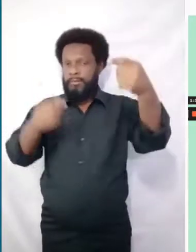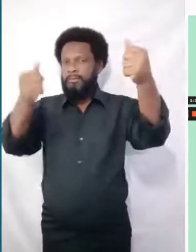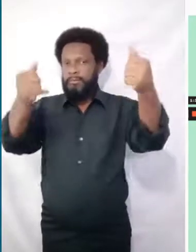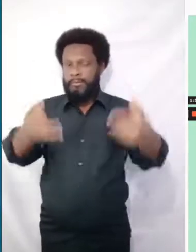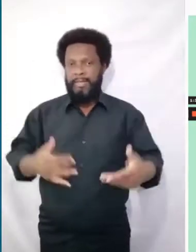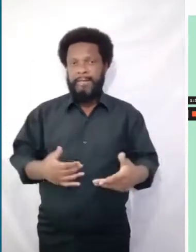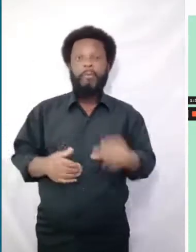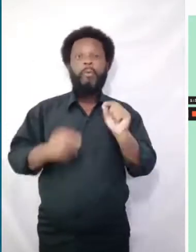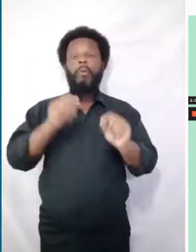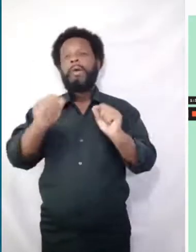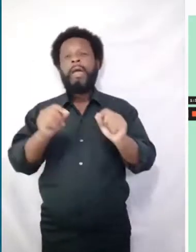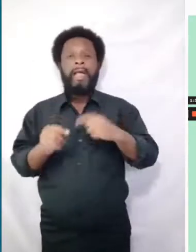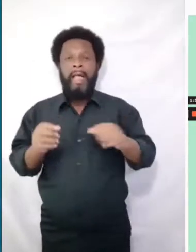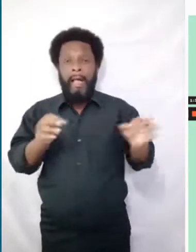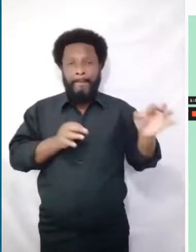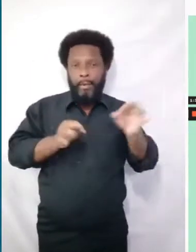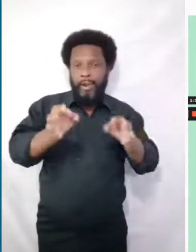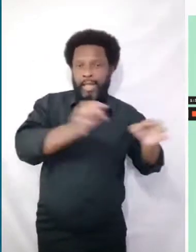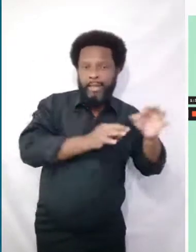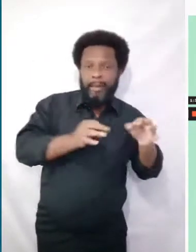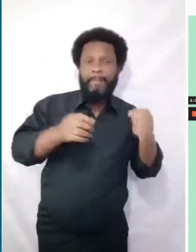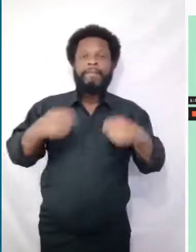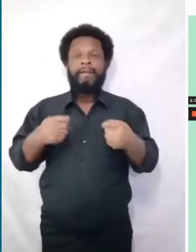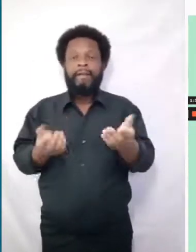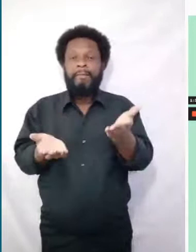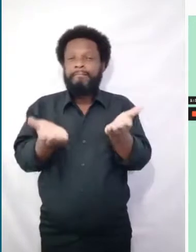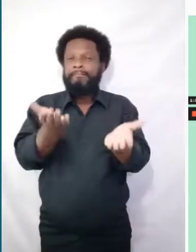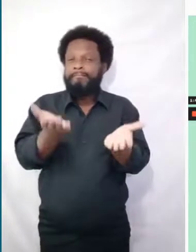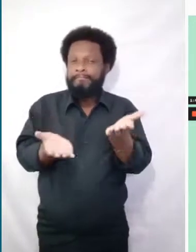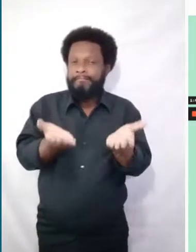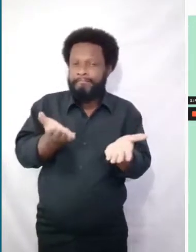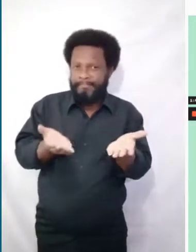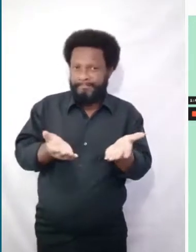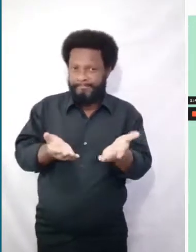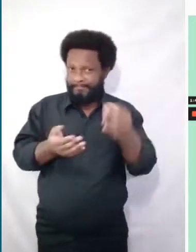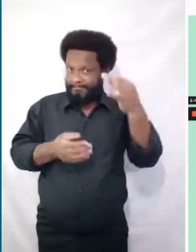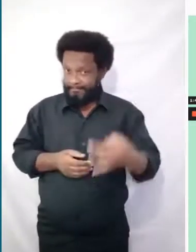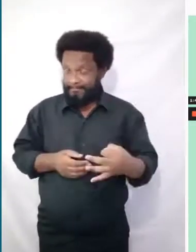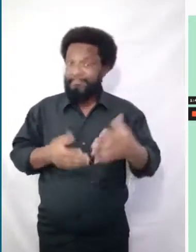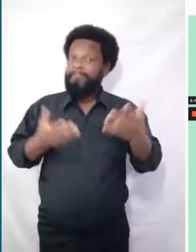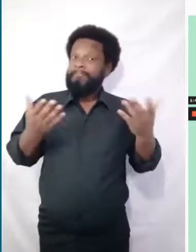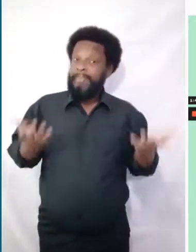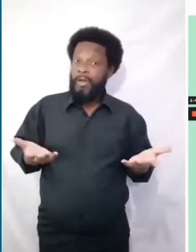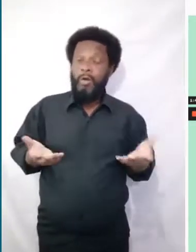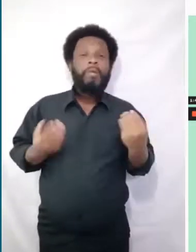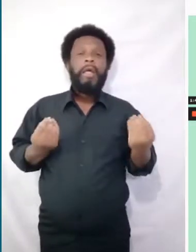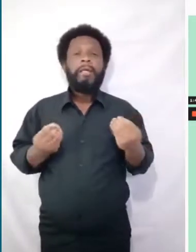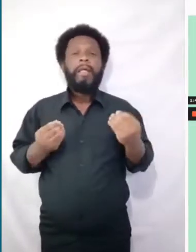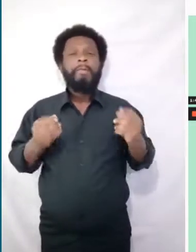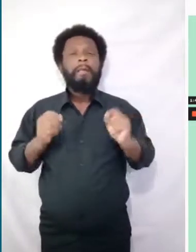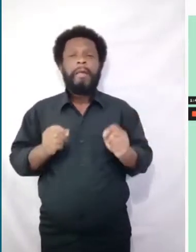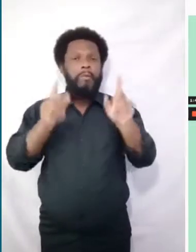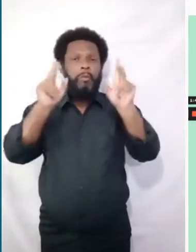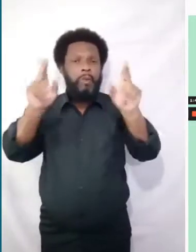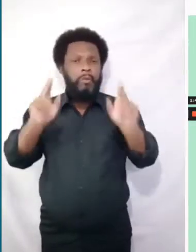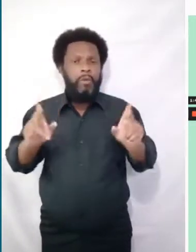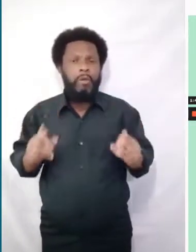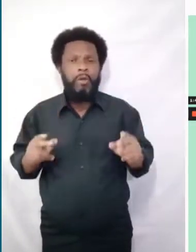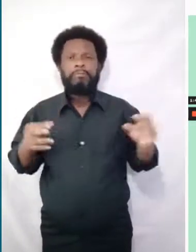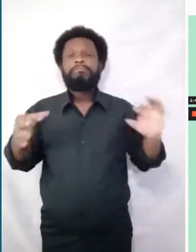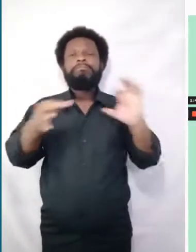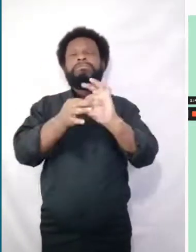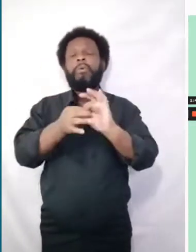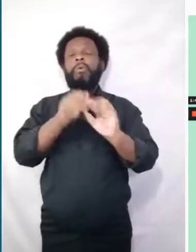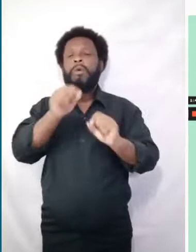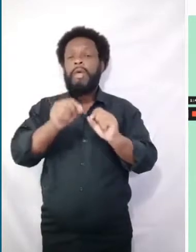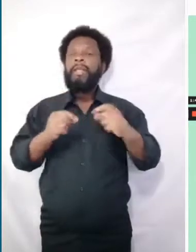elétrons ligantes e não ligantes, que a gente vai ver o que é, para que a molécula seja estável, para que ela possa existir, certo? Então, o